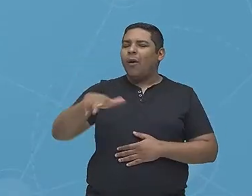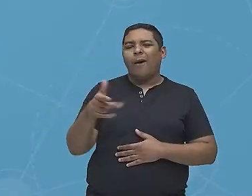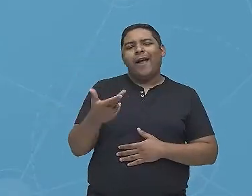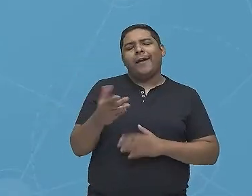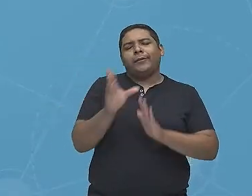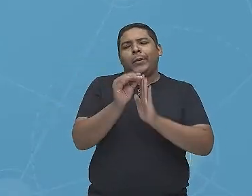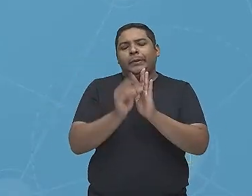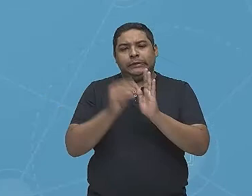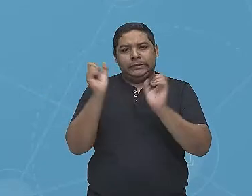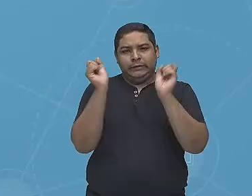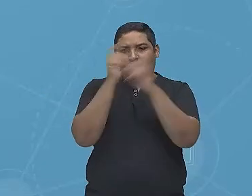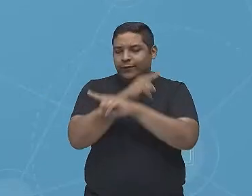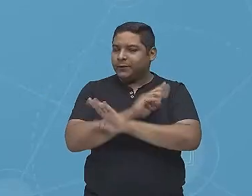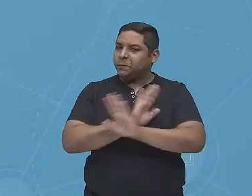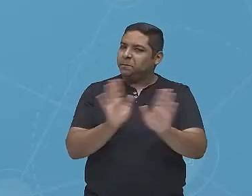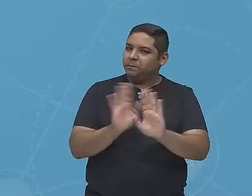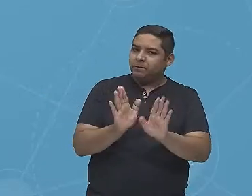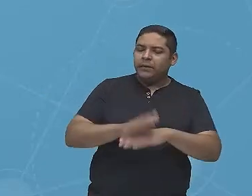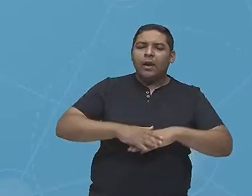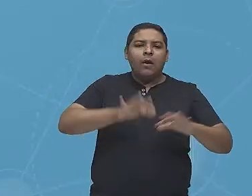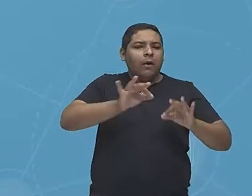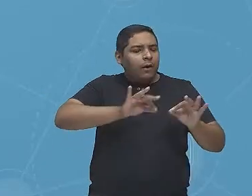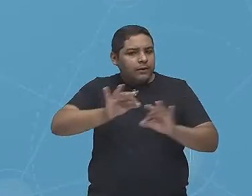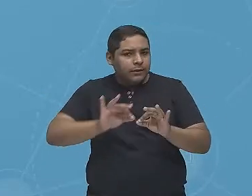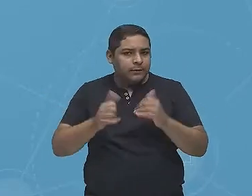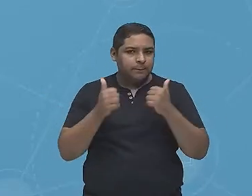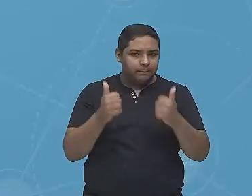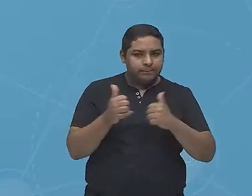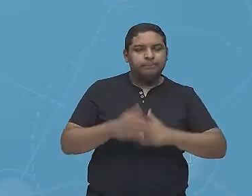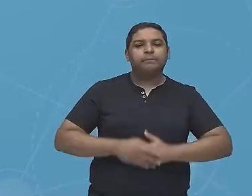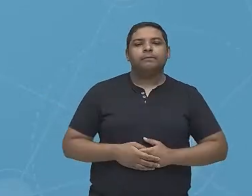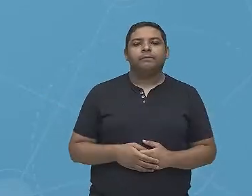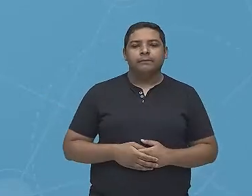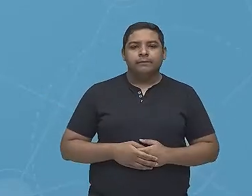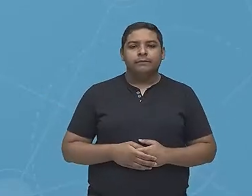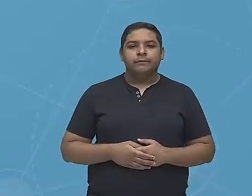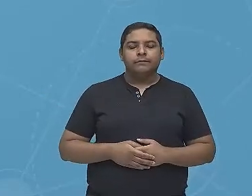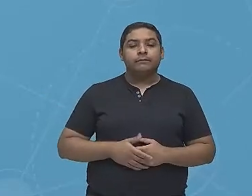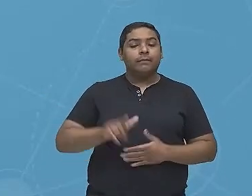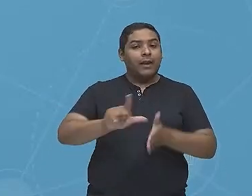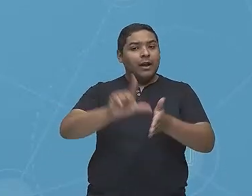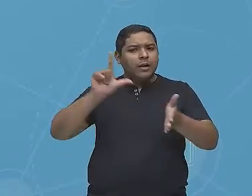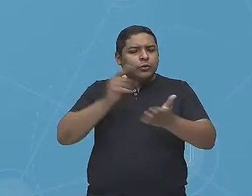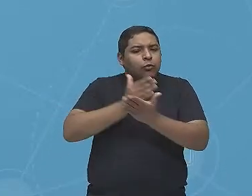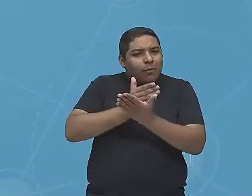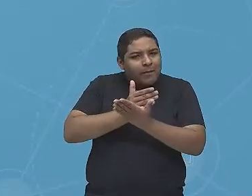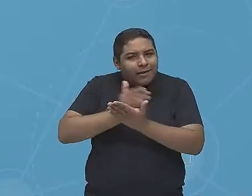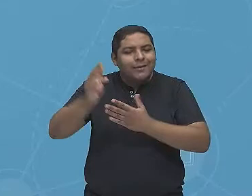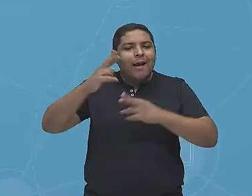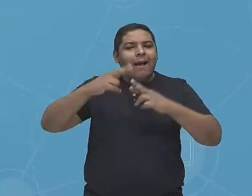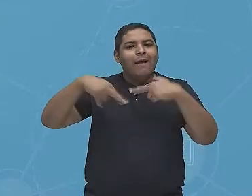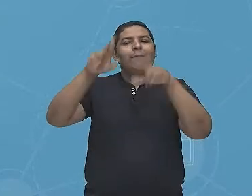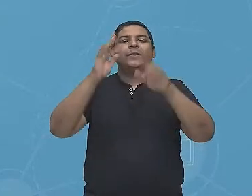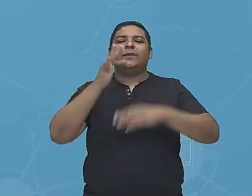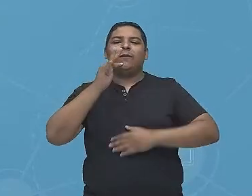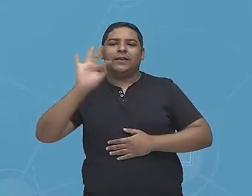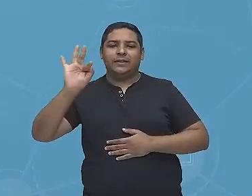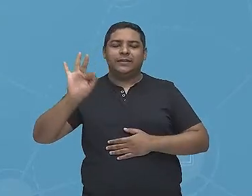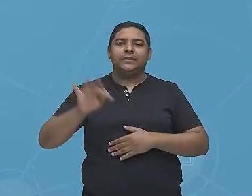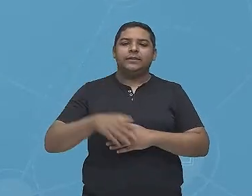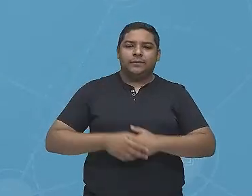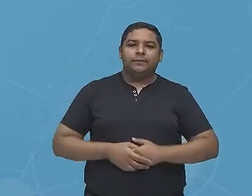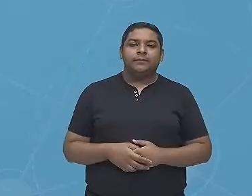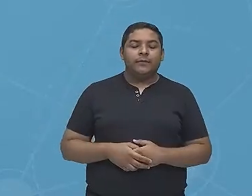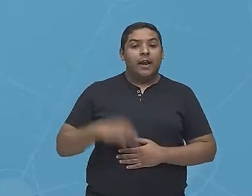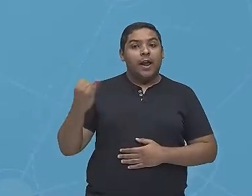tá, gente? É apenas uma questão de organização. Antes de eu começar a falar desse processo da Revolução Francesa, é